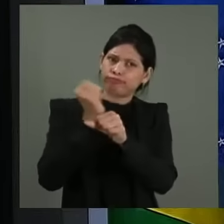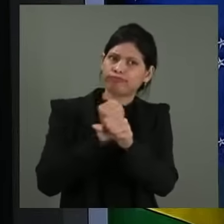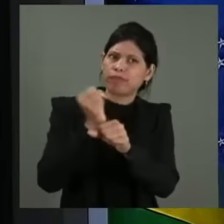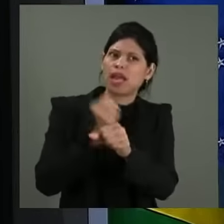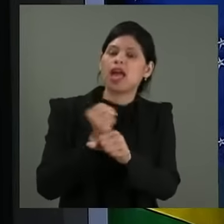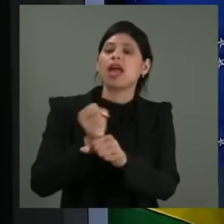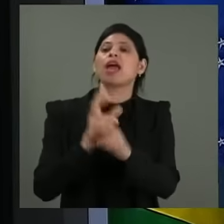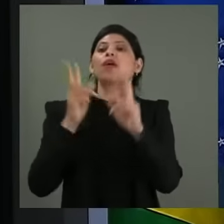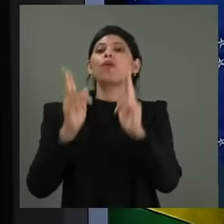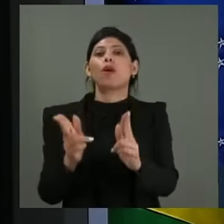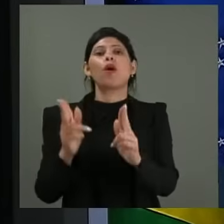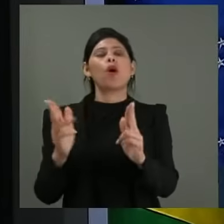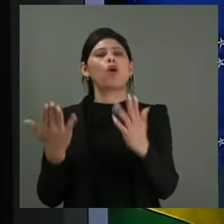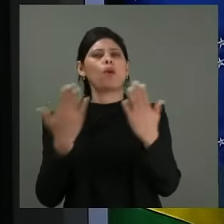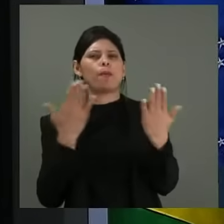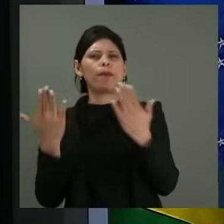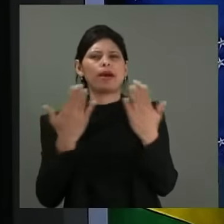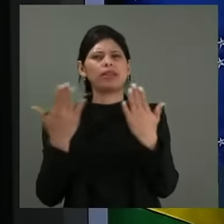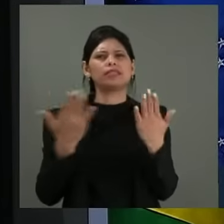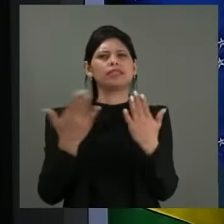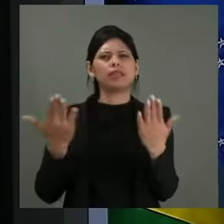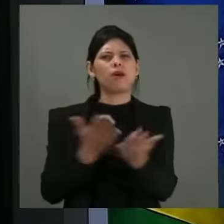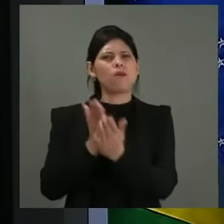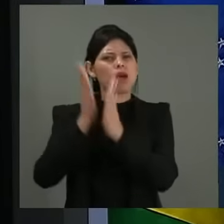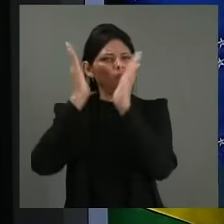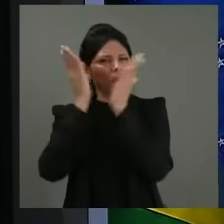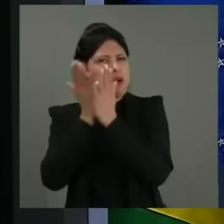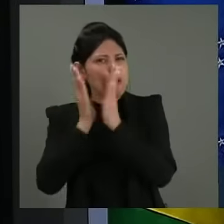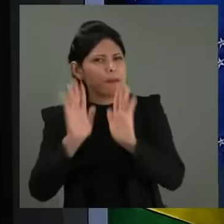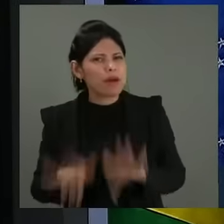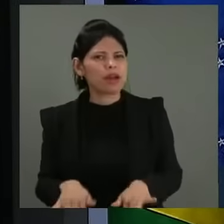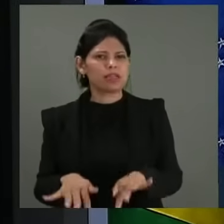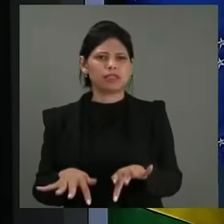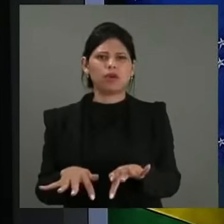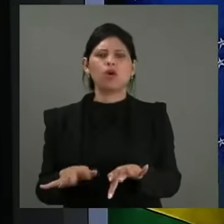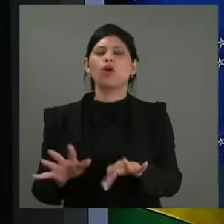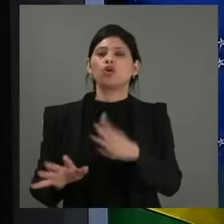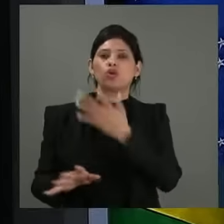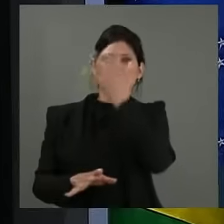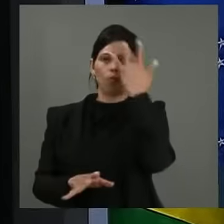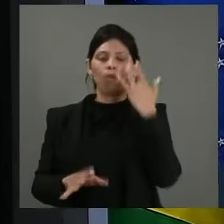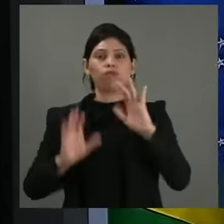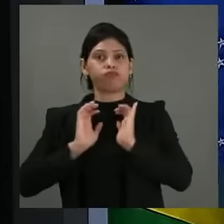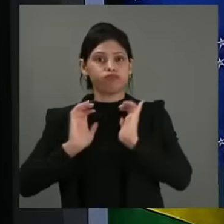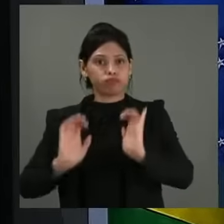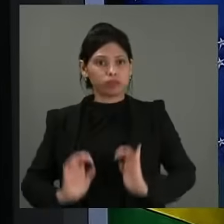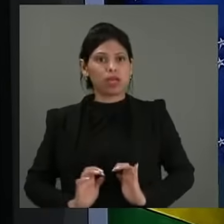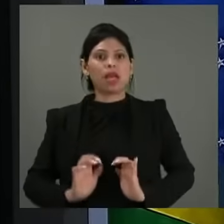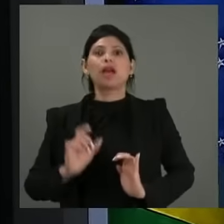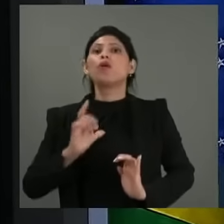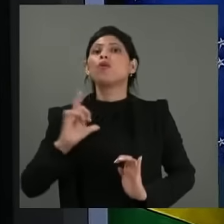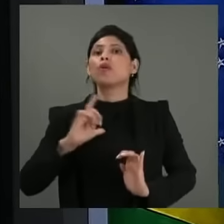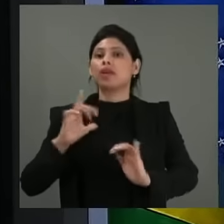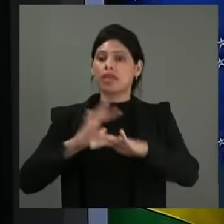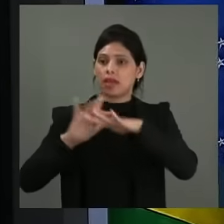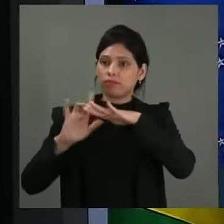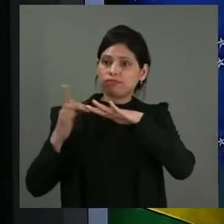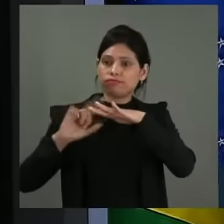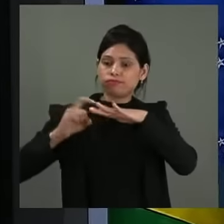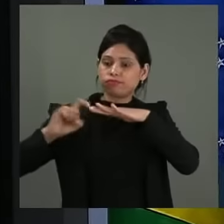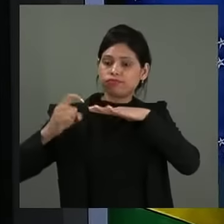espada na cabeça dessa nação, do cidadão de bem, esse inquérito das fake news, no qual um único